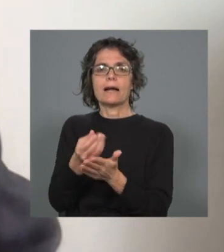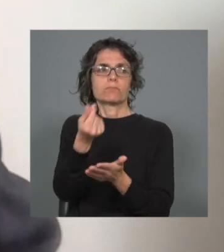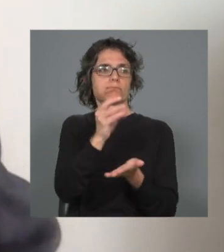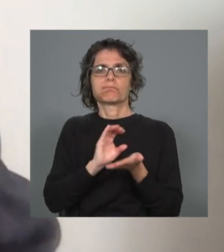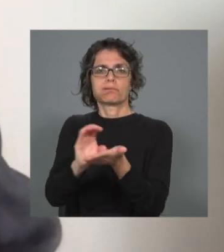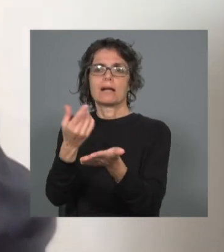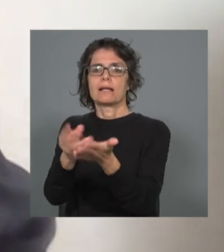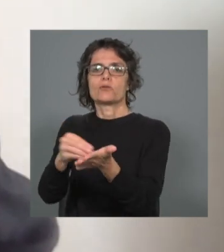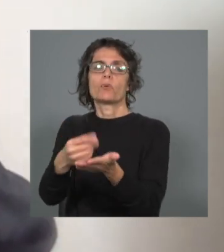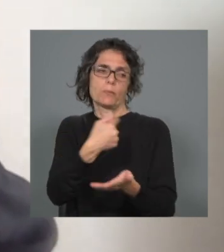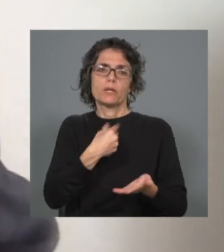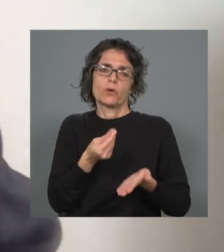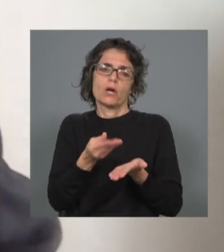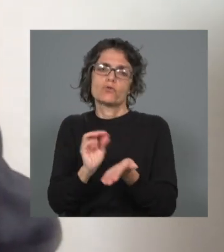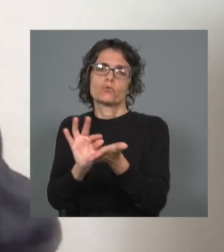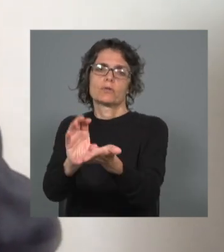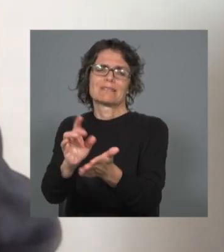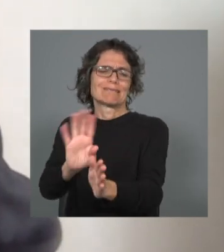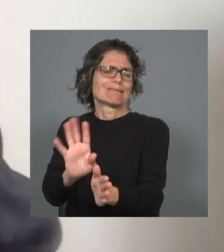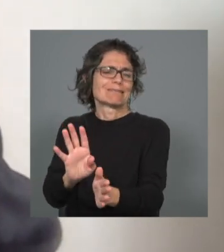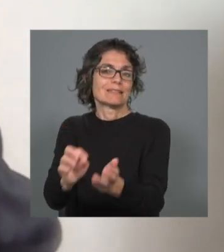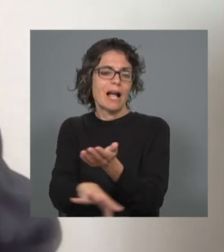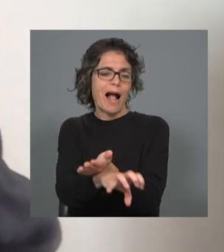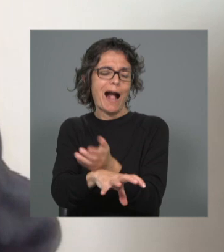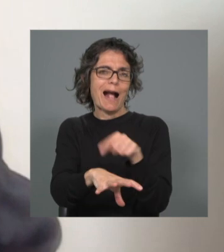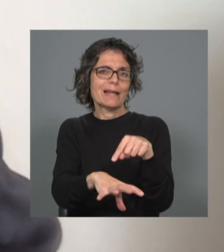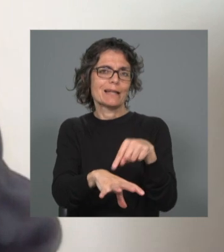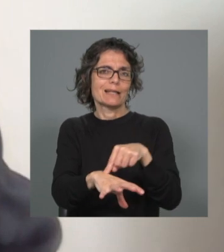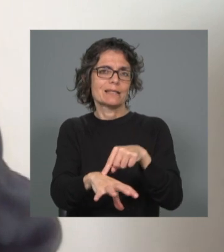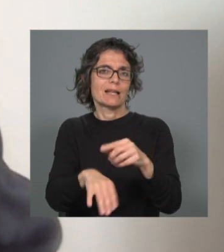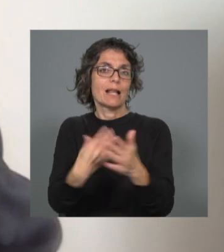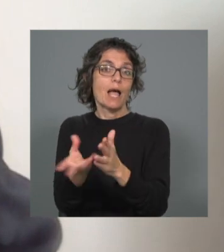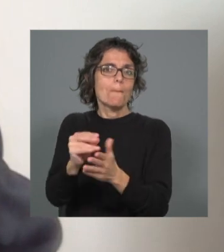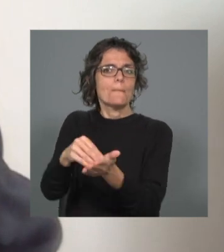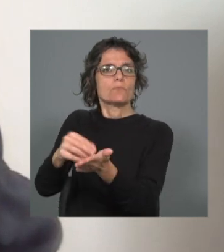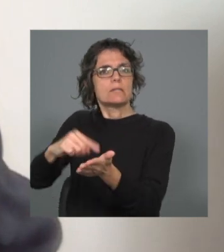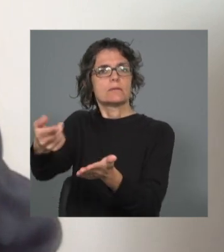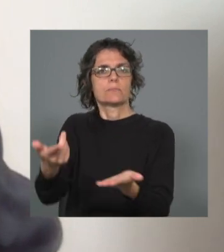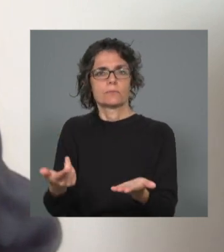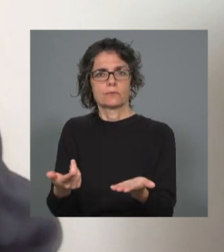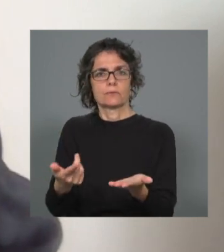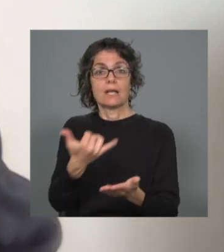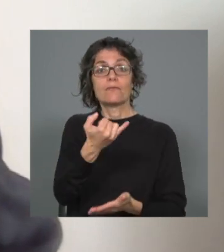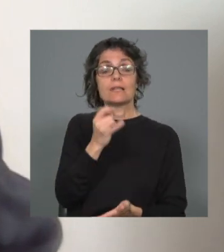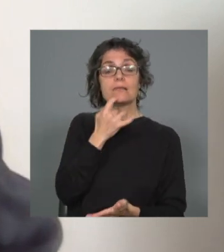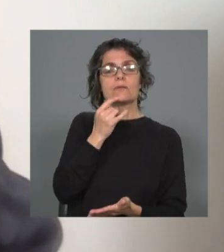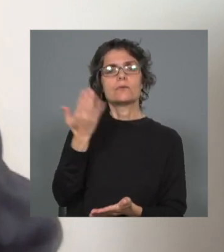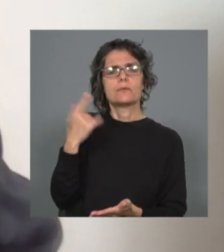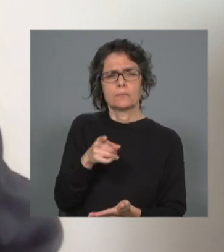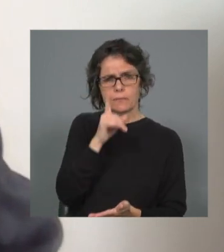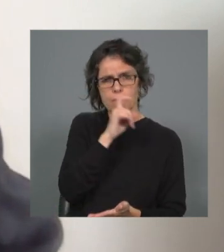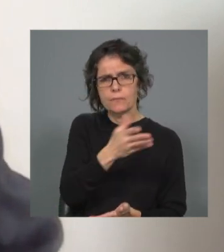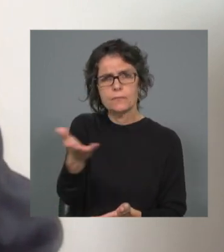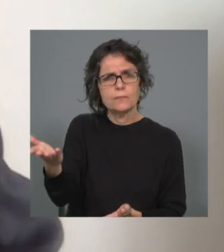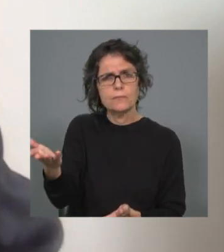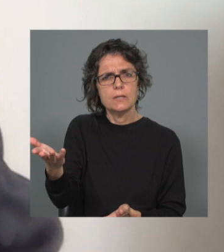as políticas desde o 25 de Abril, porque os pobres em Portugal ainda não tiveram o 25 de Abril, isto é, eles continuam a